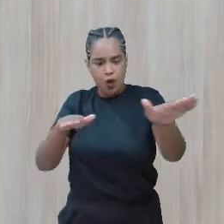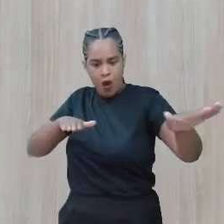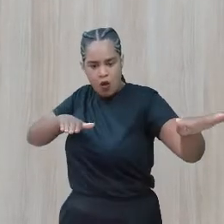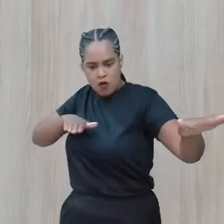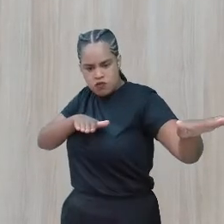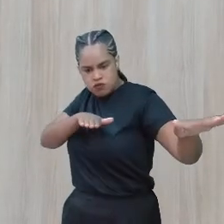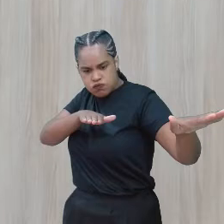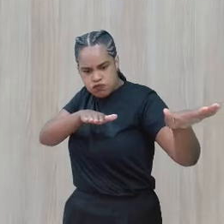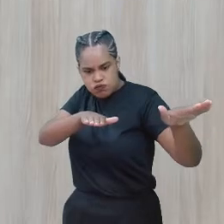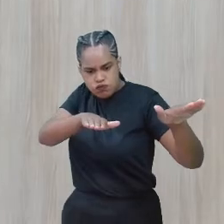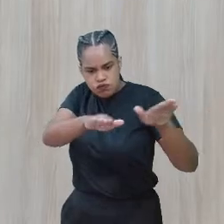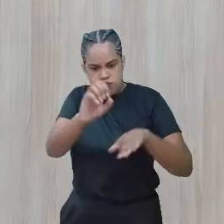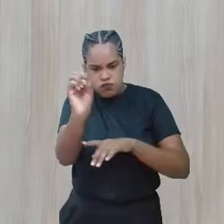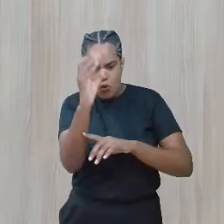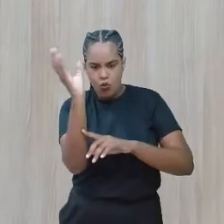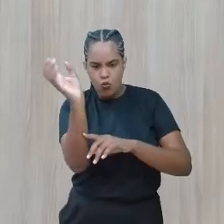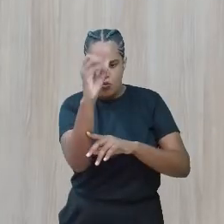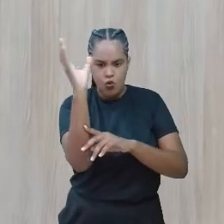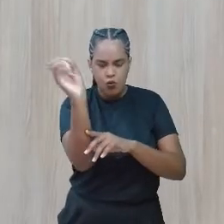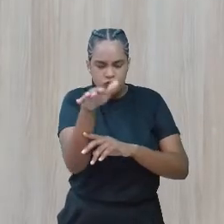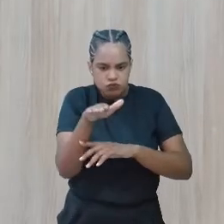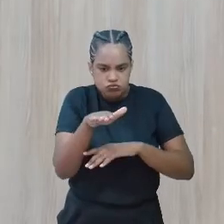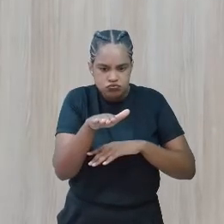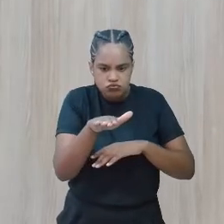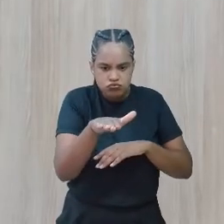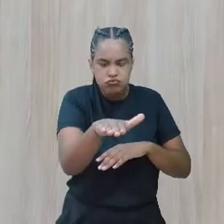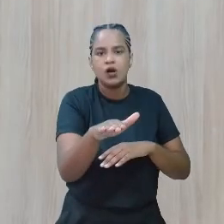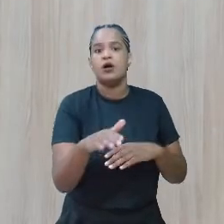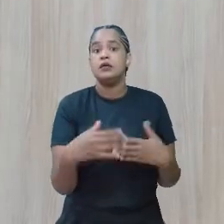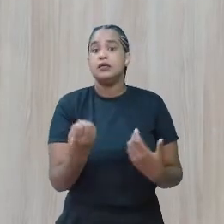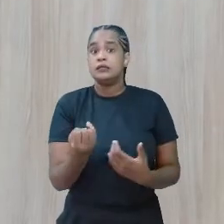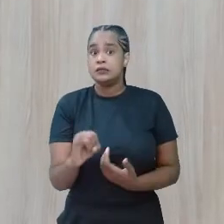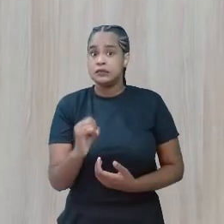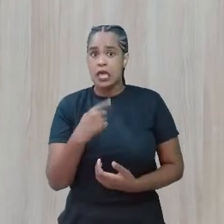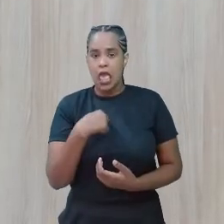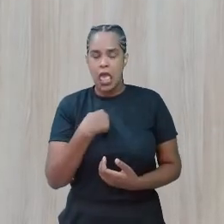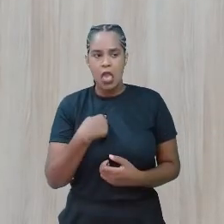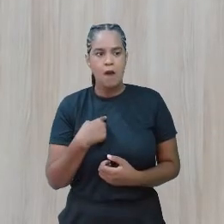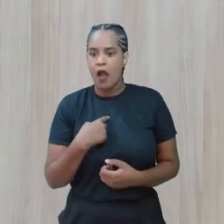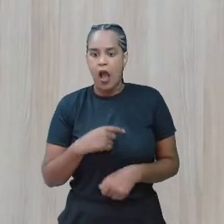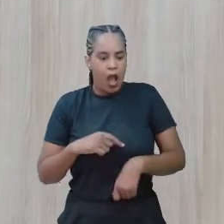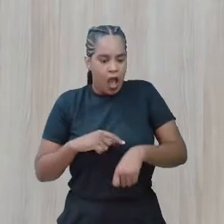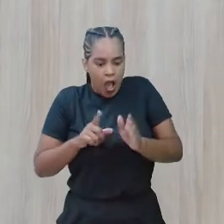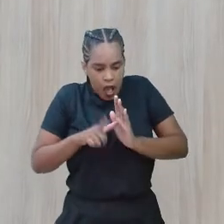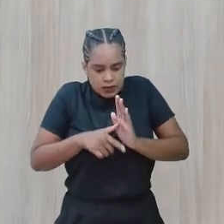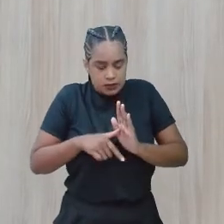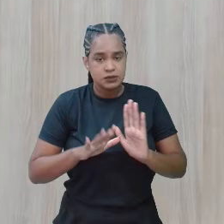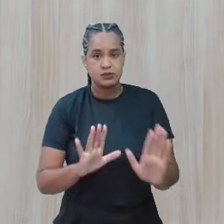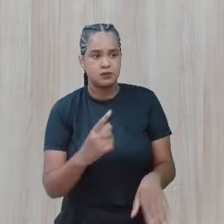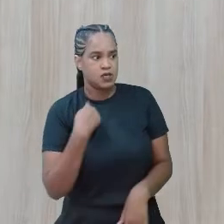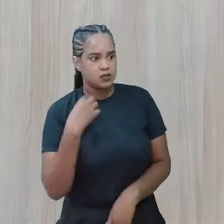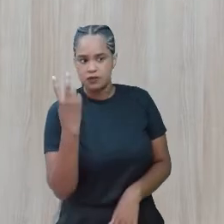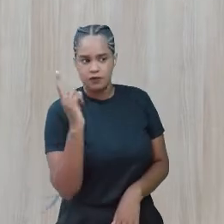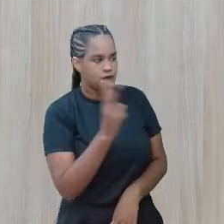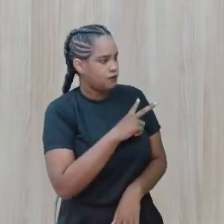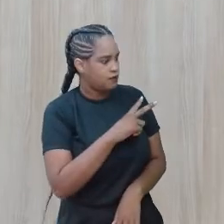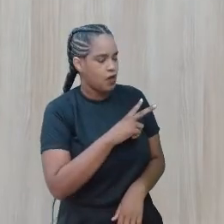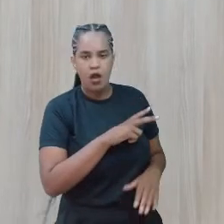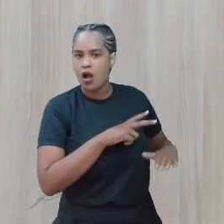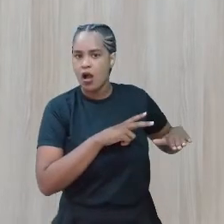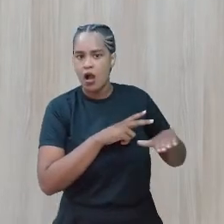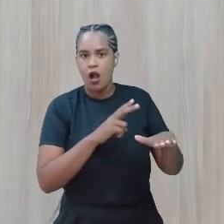da polícia. Independente aí. Eu posso estar com pressa, eu posso estar certinho na minha mão, mas se eu escutar,